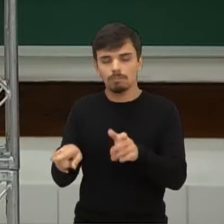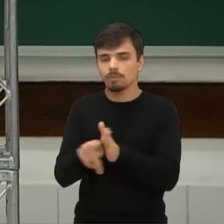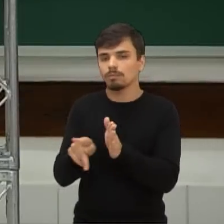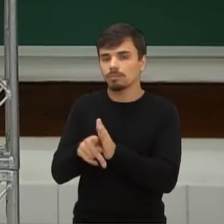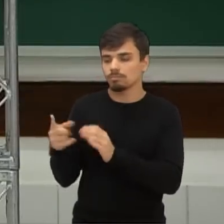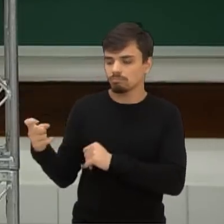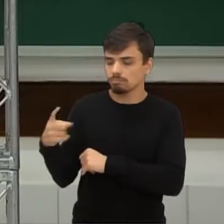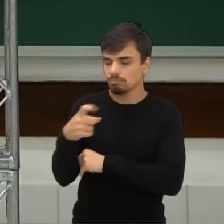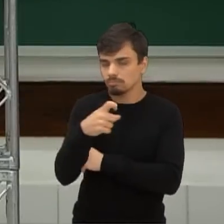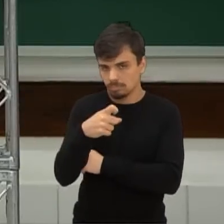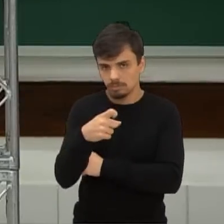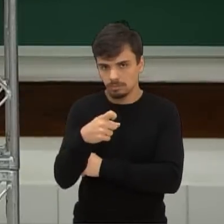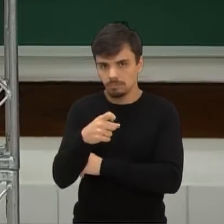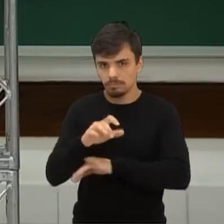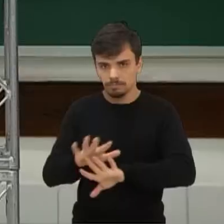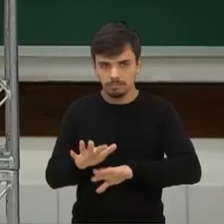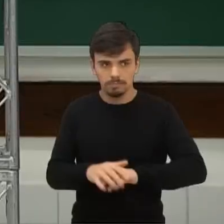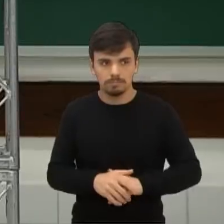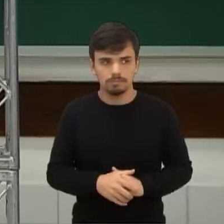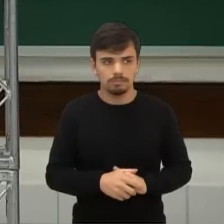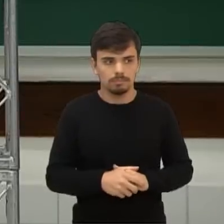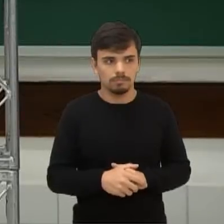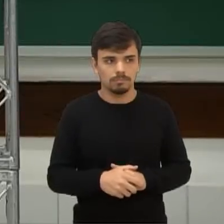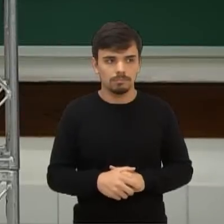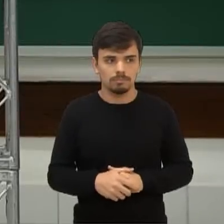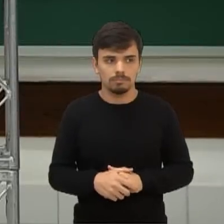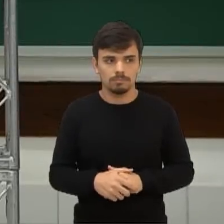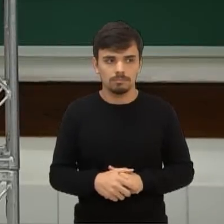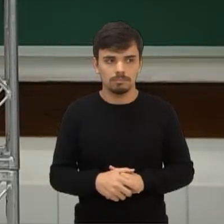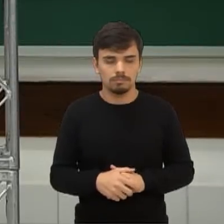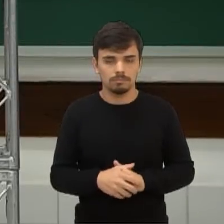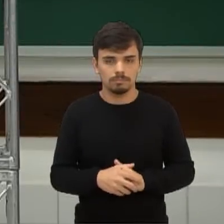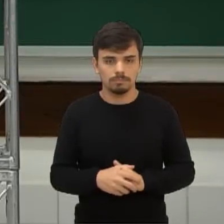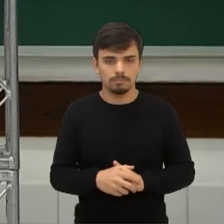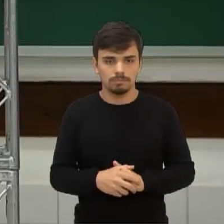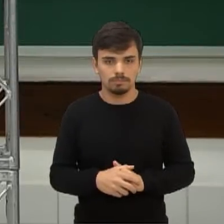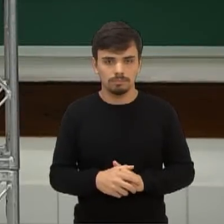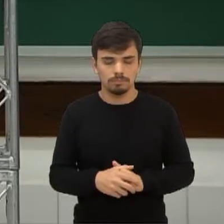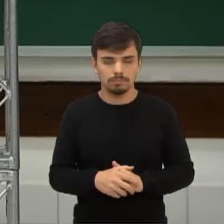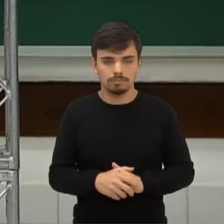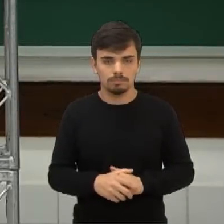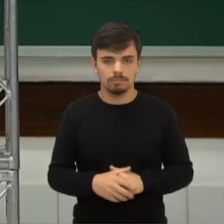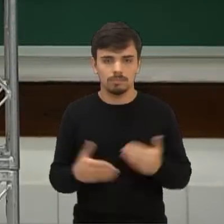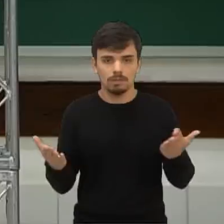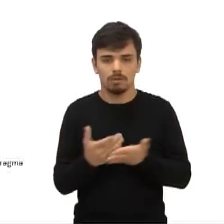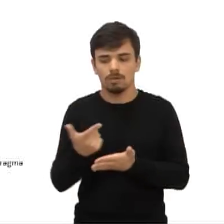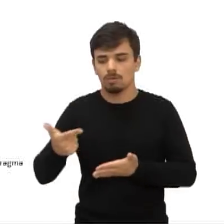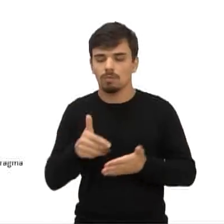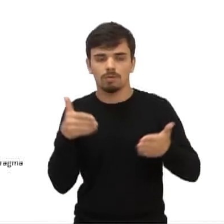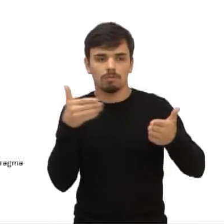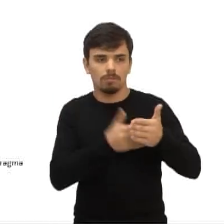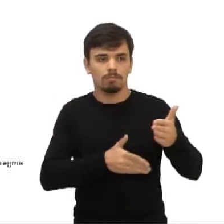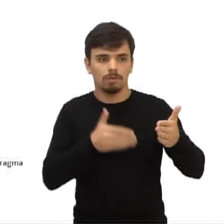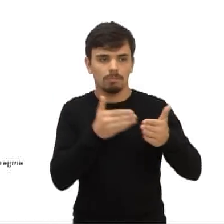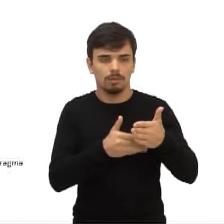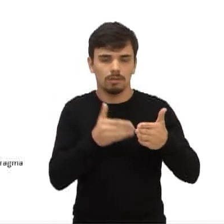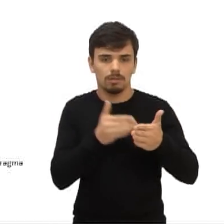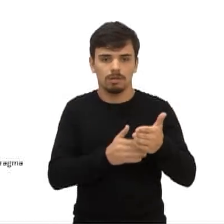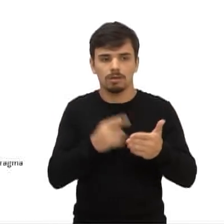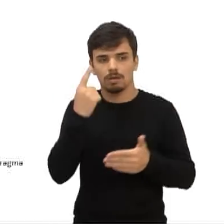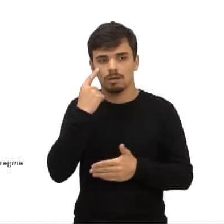esperma fique preso ali dentro, até o descarte. Outro método de barreira é